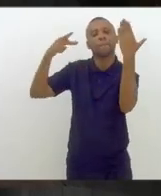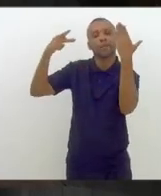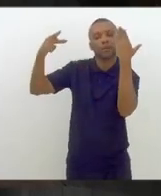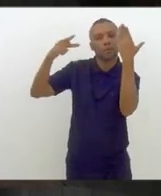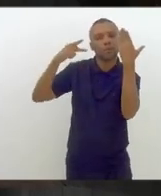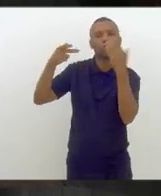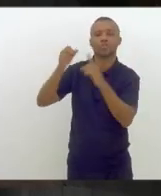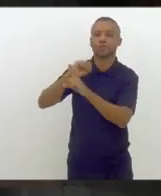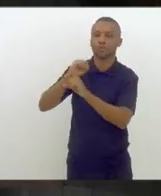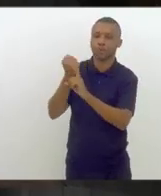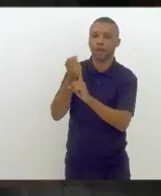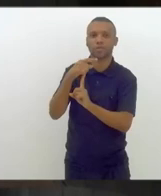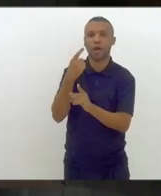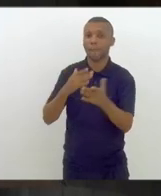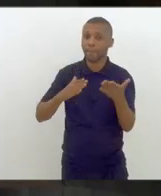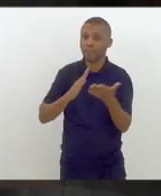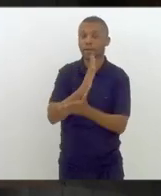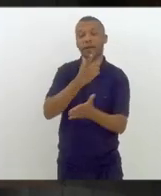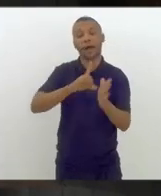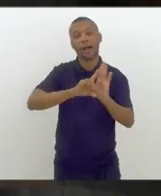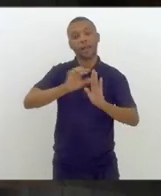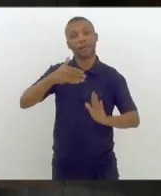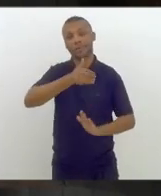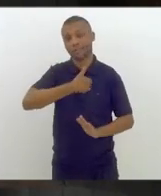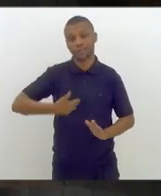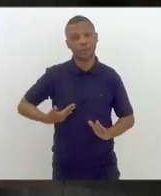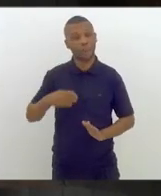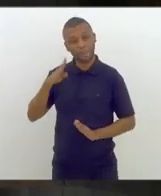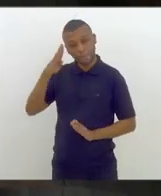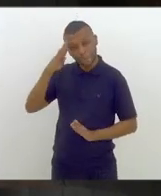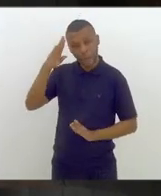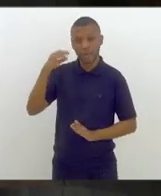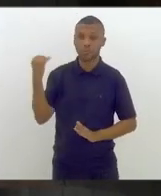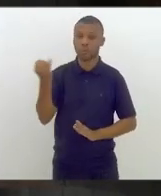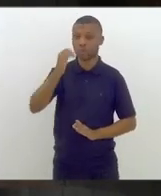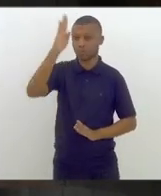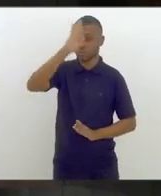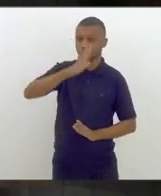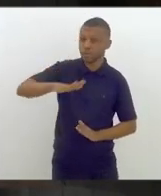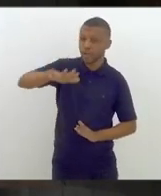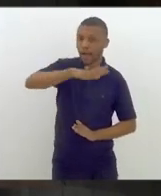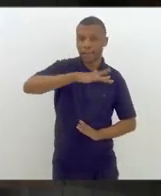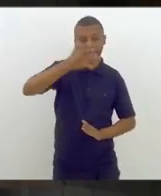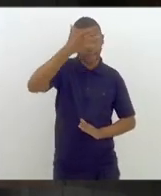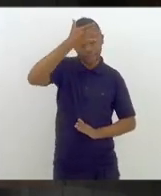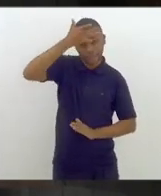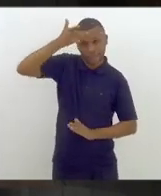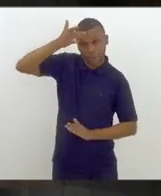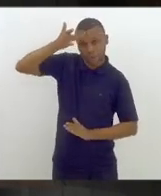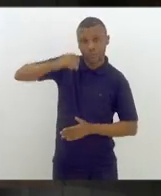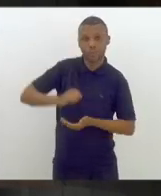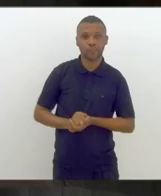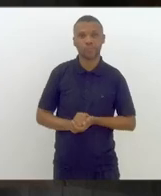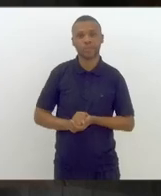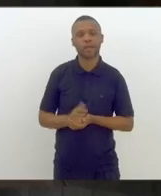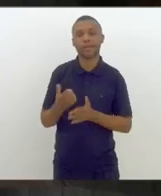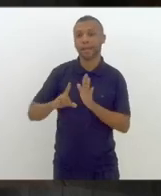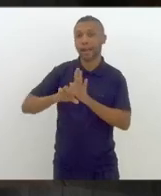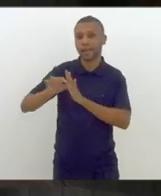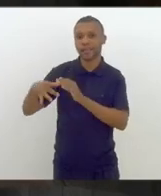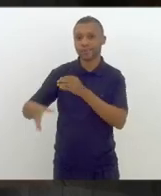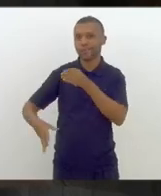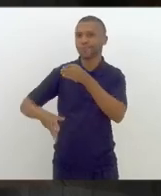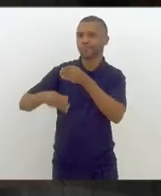Aprovamos uma lei, que é a lei estadual mais importante no Brasil, no campo da saúde mental, que é a lei do cofinanciamento da